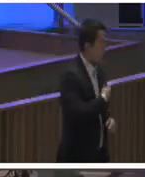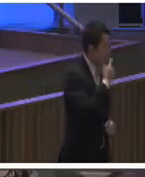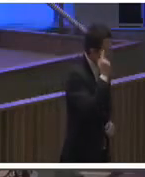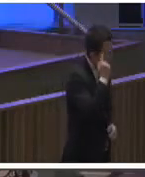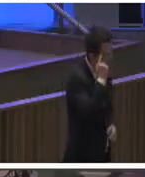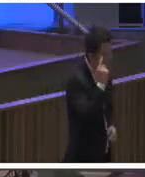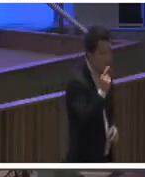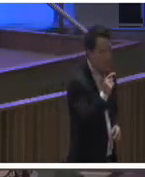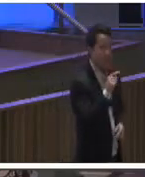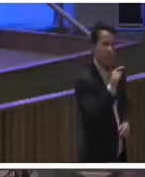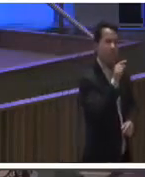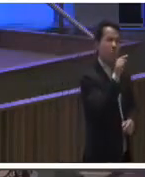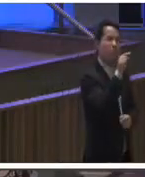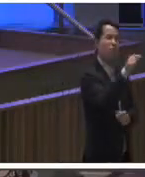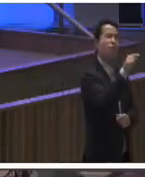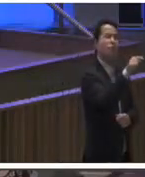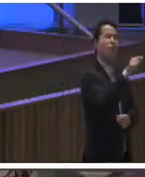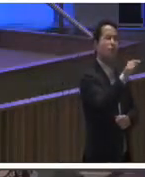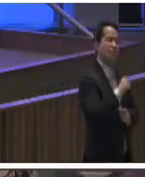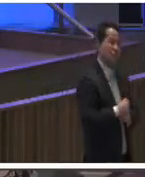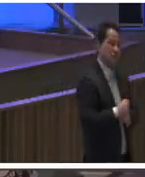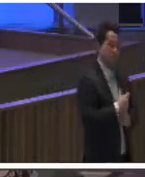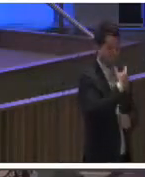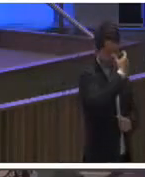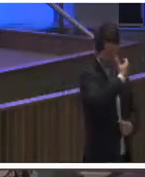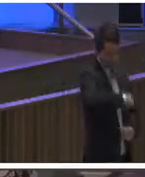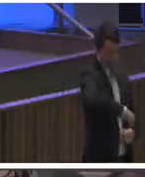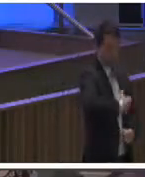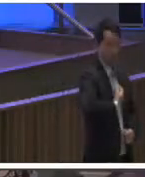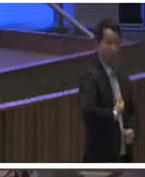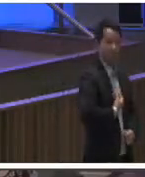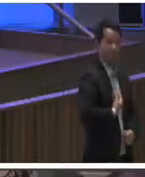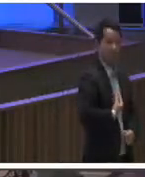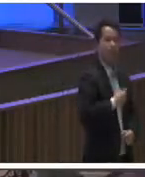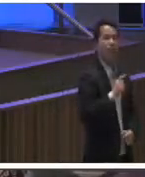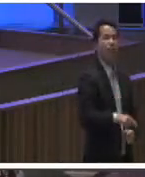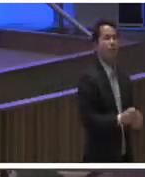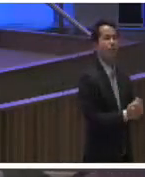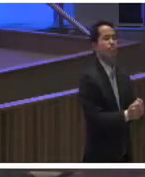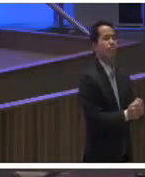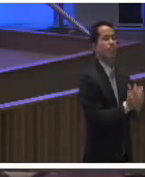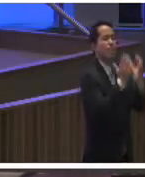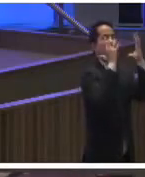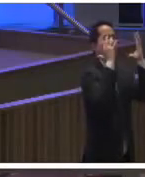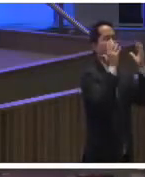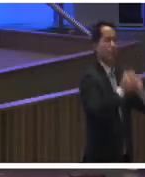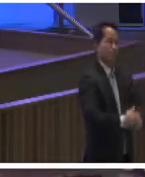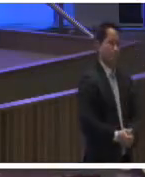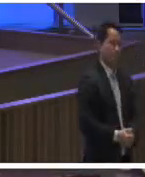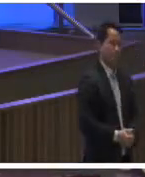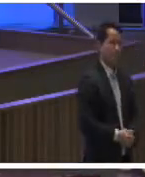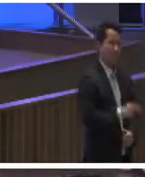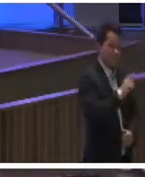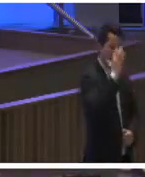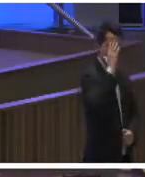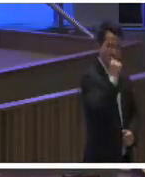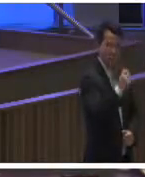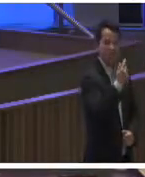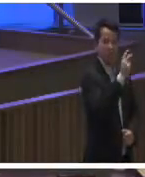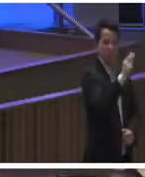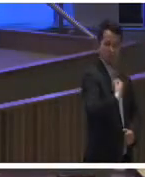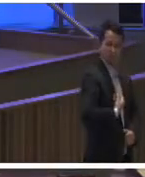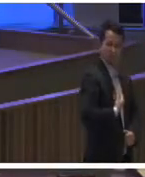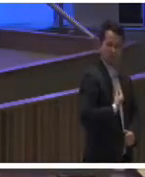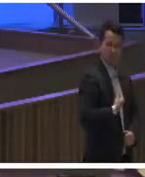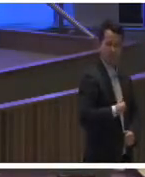você é um milagre de Deus. Tem coisa que já aconteceu na tua vida que foi milagre. Não